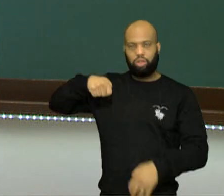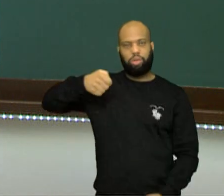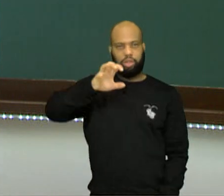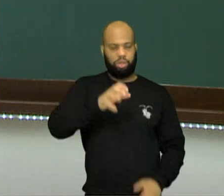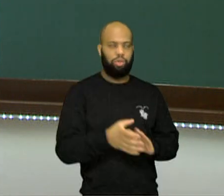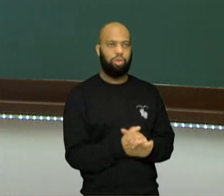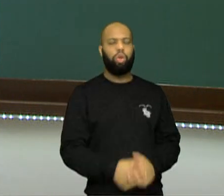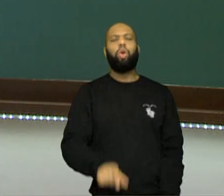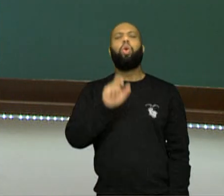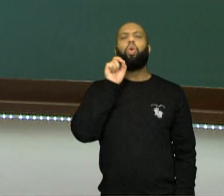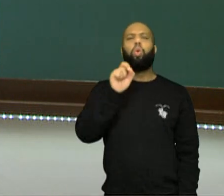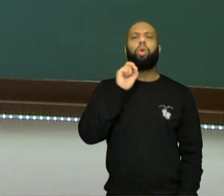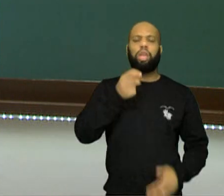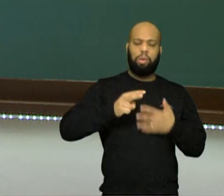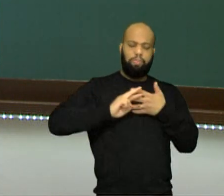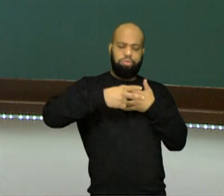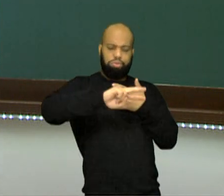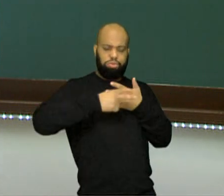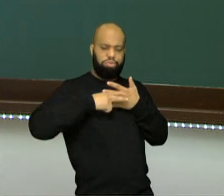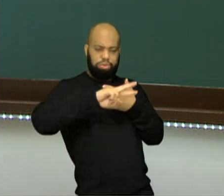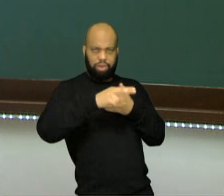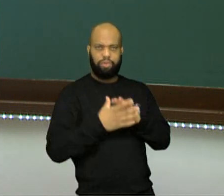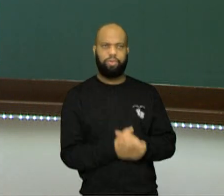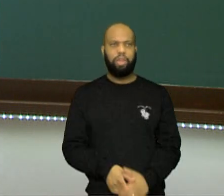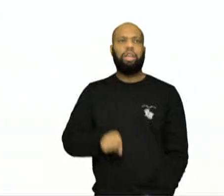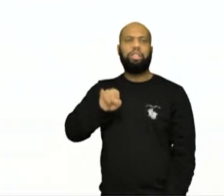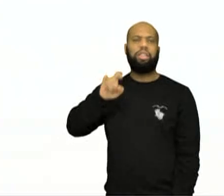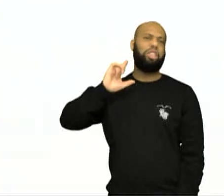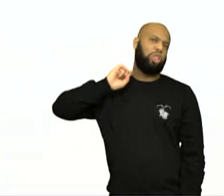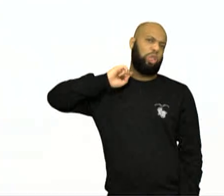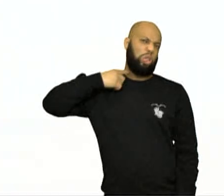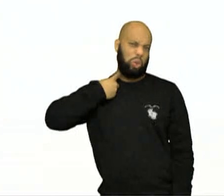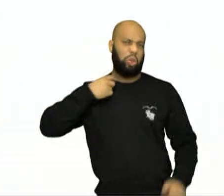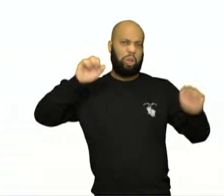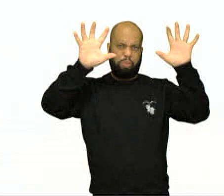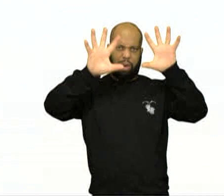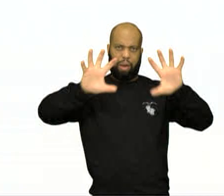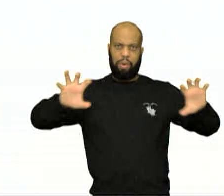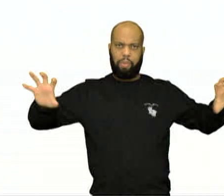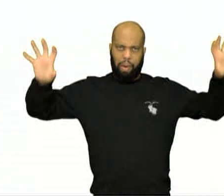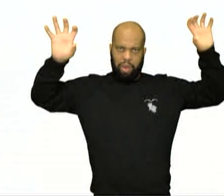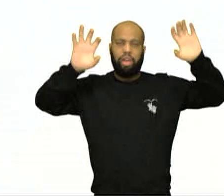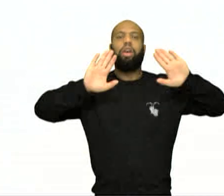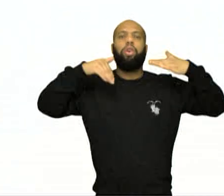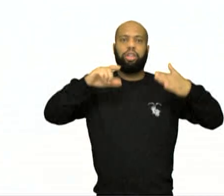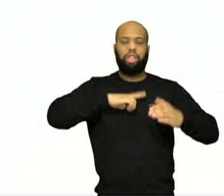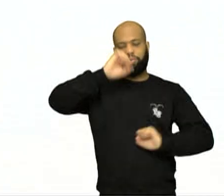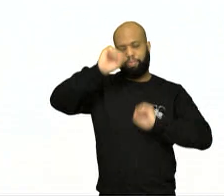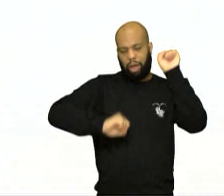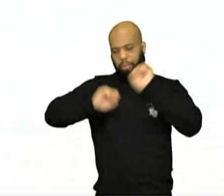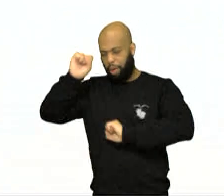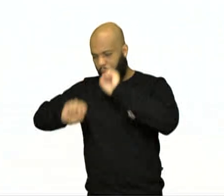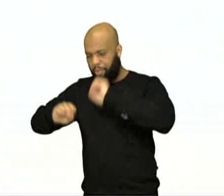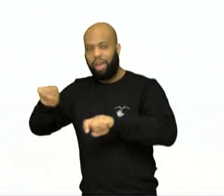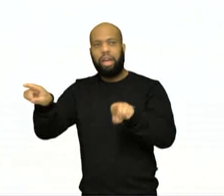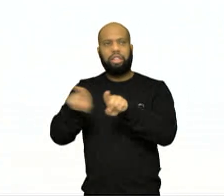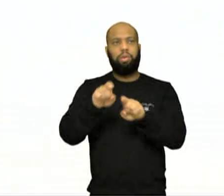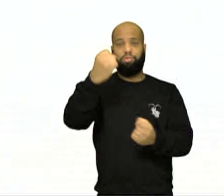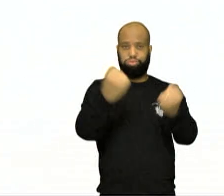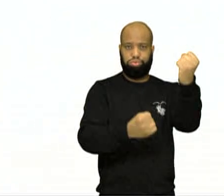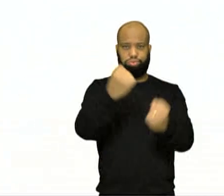quais são as consequências da poluição atmosférica? O que nós vamos ter ali? As indústrias e os automóveis têm lançado uma